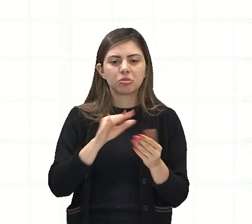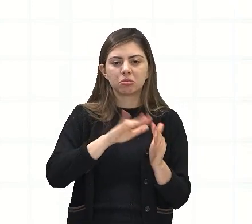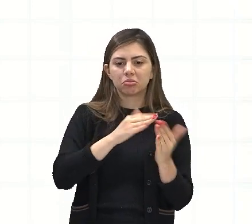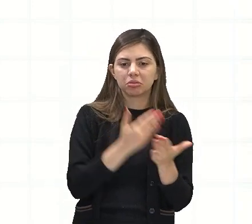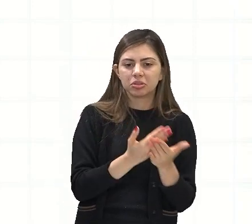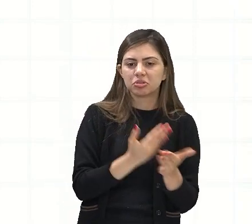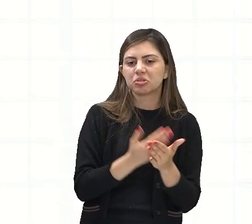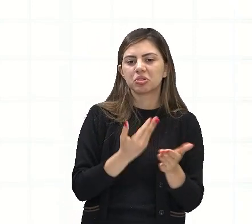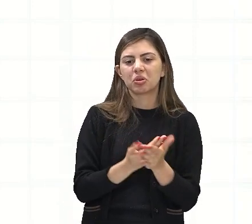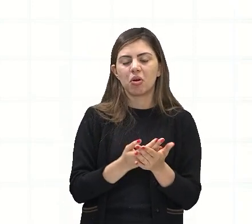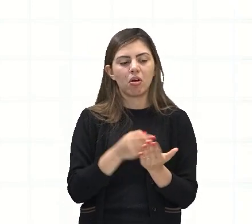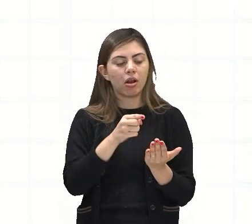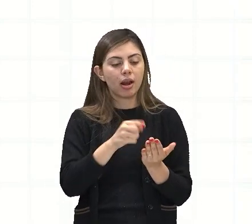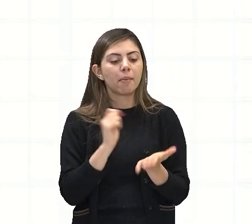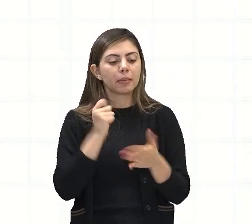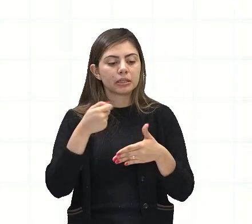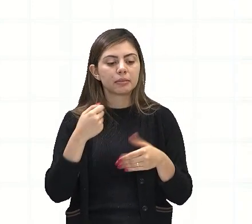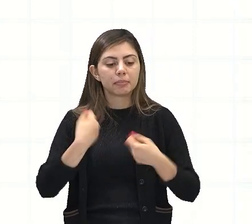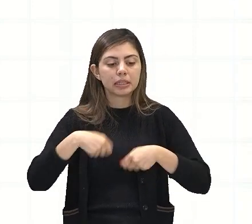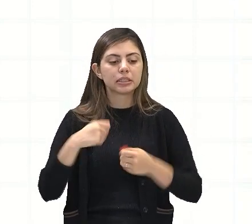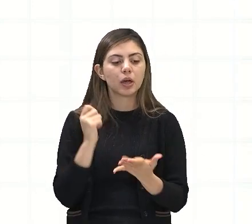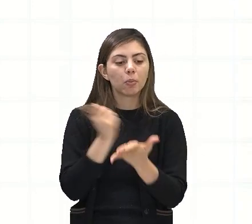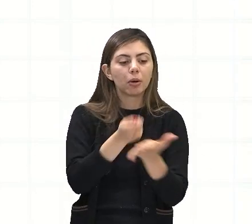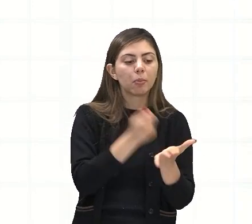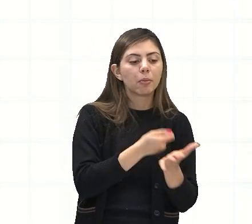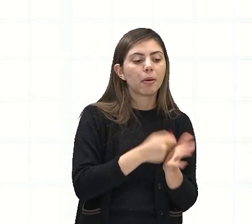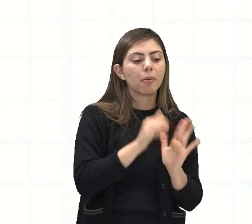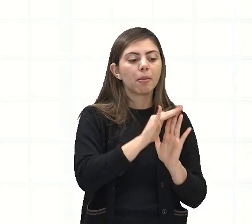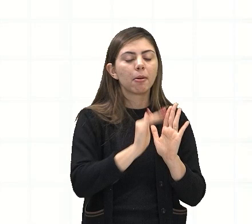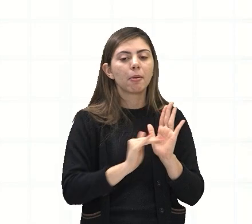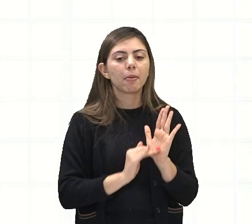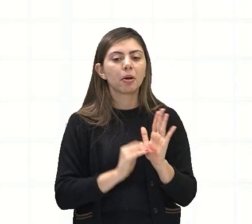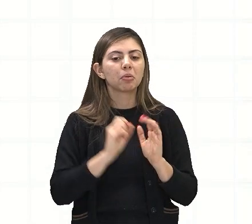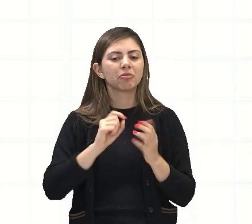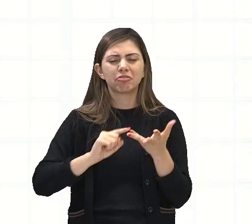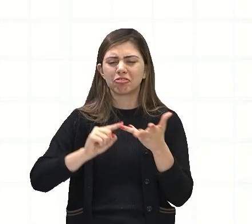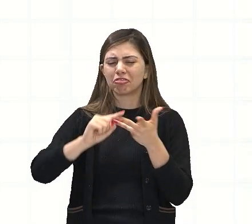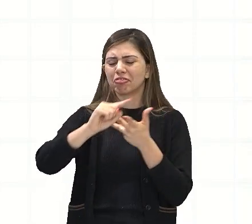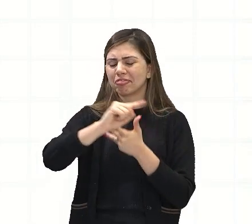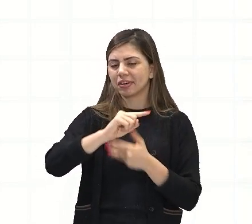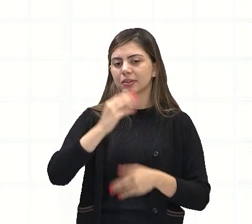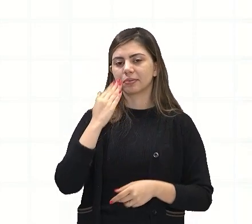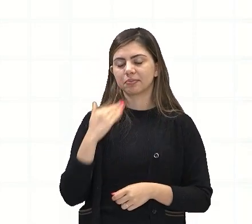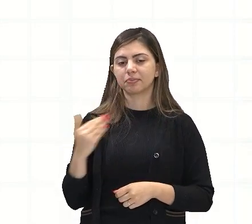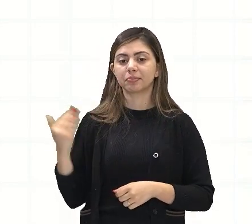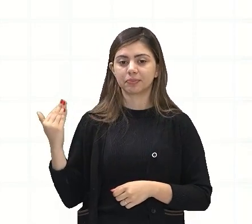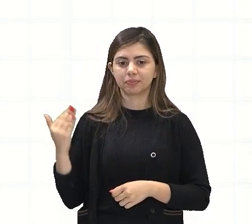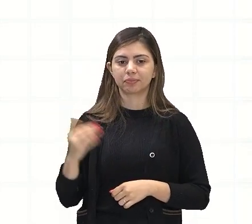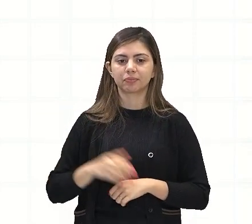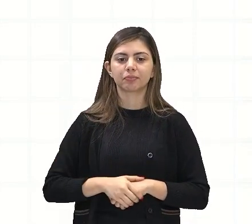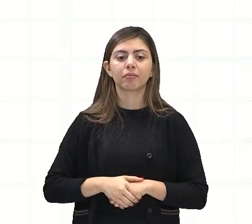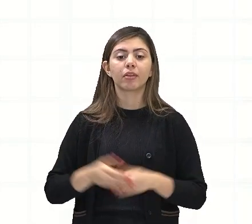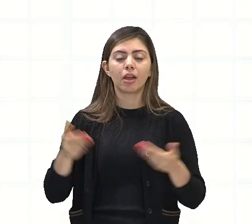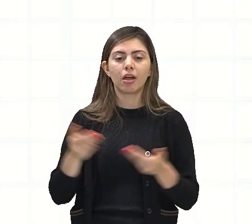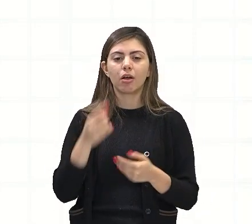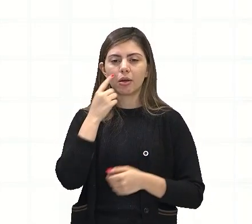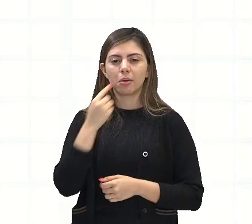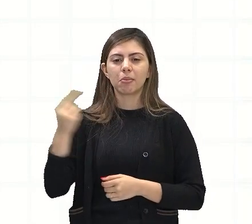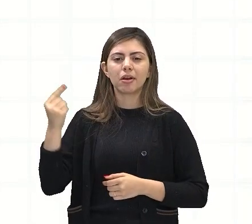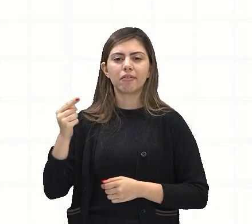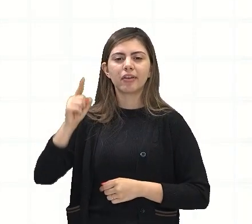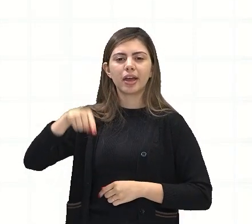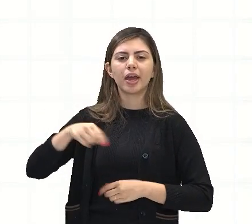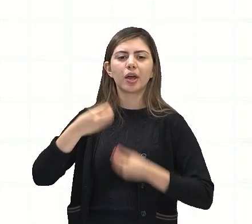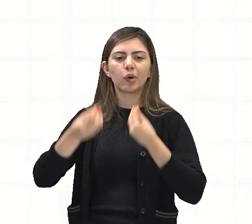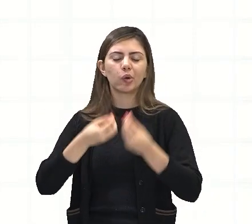uma infinidade, nem dá para contar. E agora, para fechar, vamos ver aí o nosso mapa mental dos gêneros textuais.